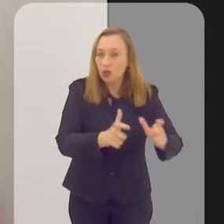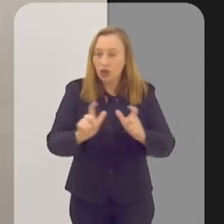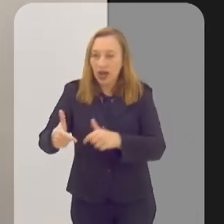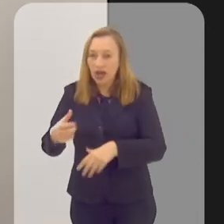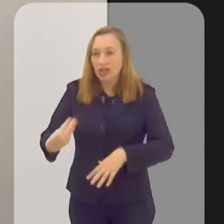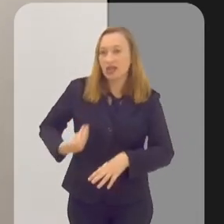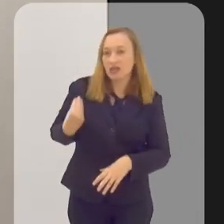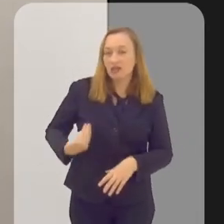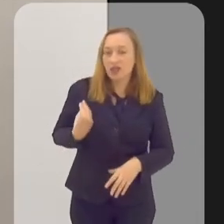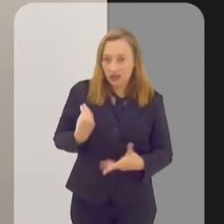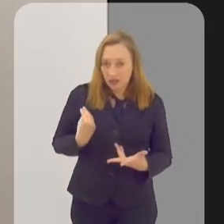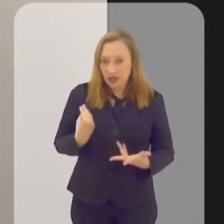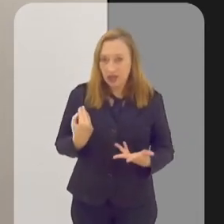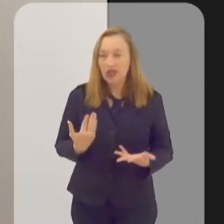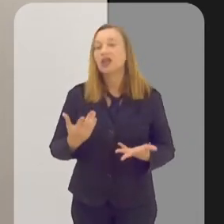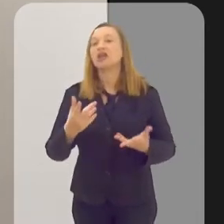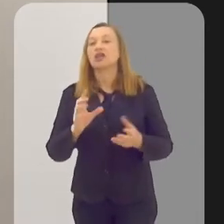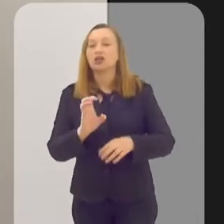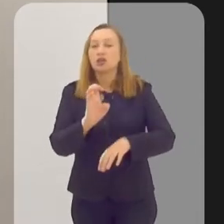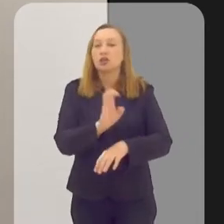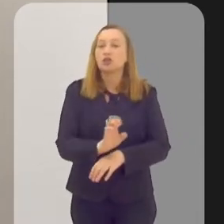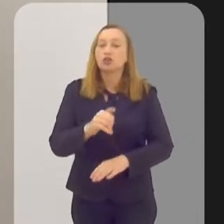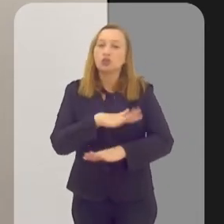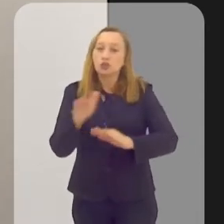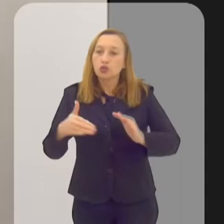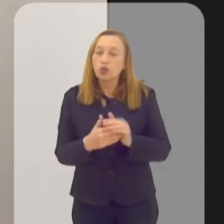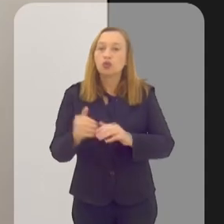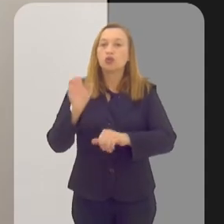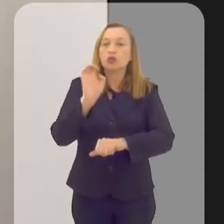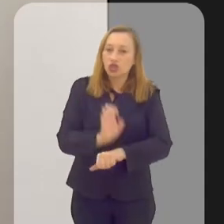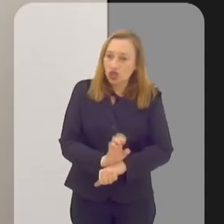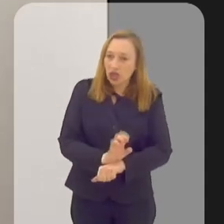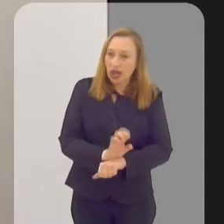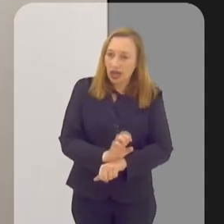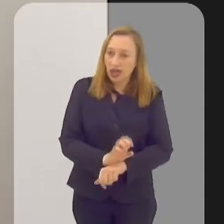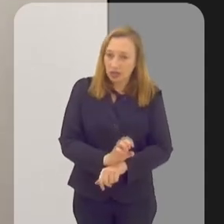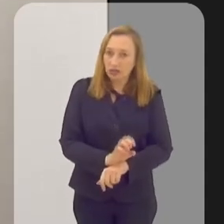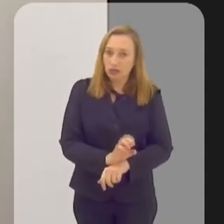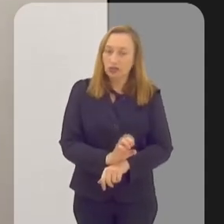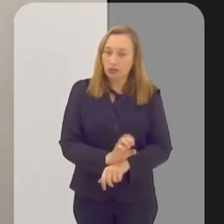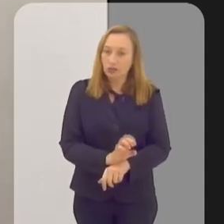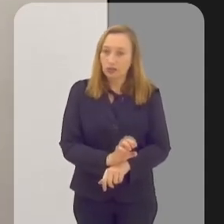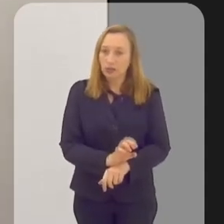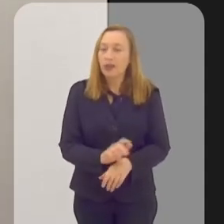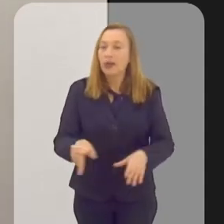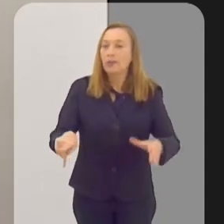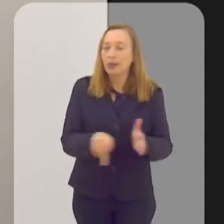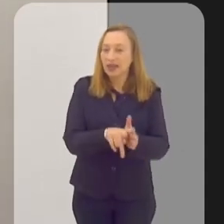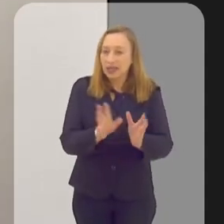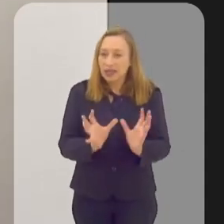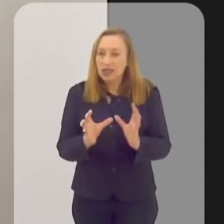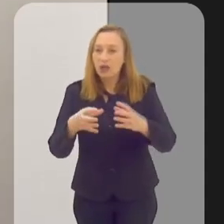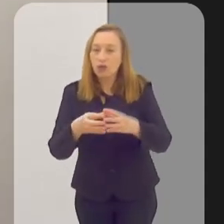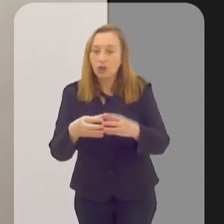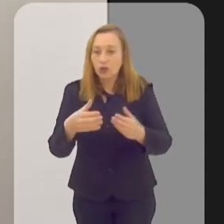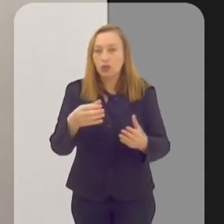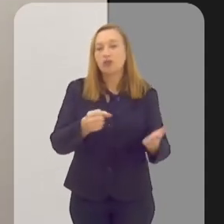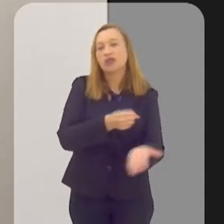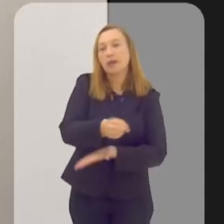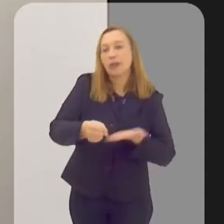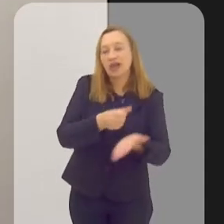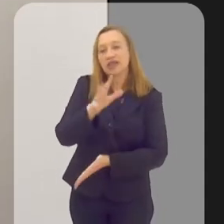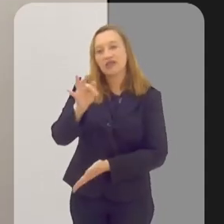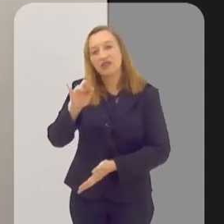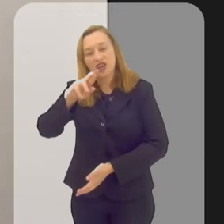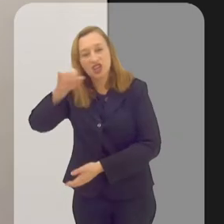diferentes localidades. A gente tentou cobrir o estado inteiro. Todos os setores praticamente que fazem